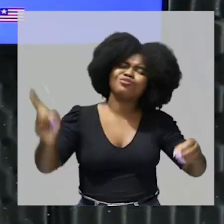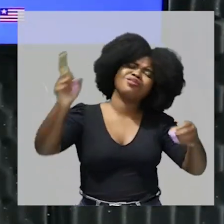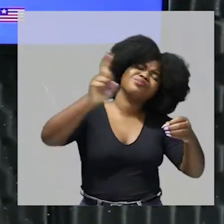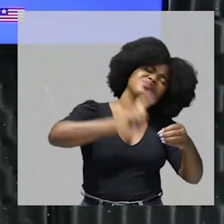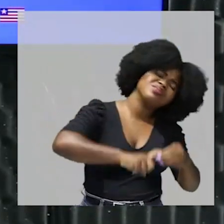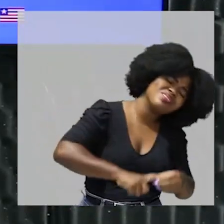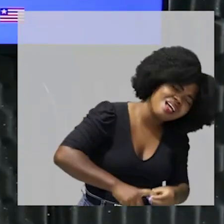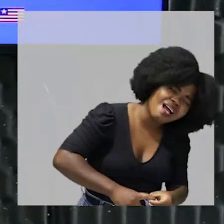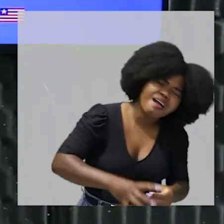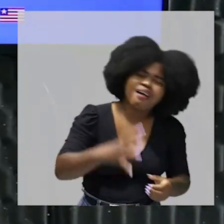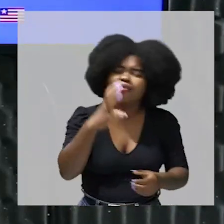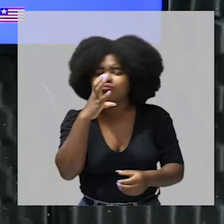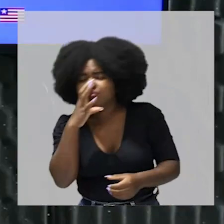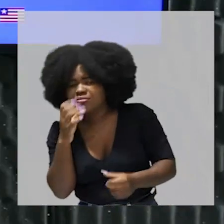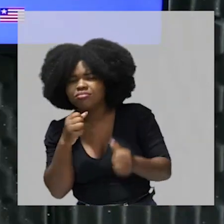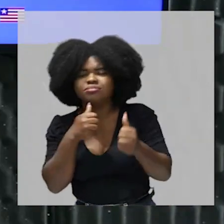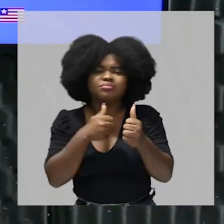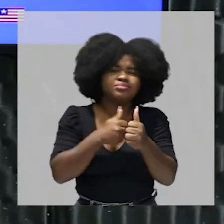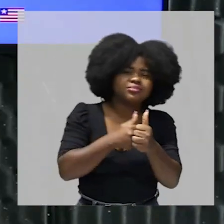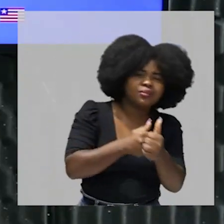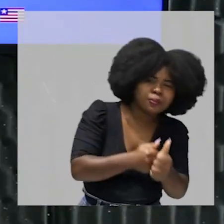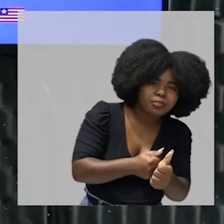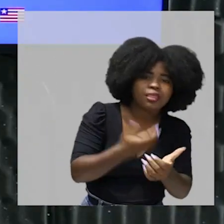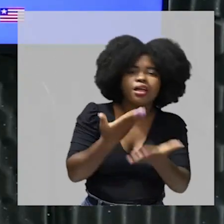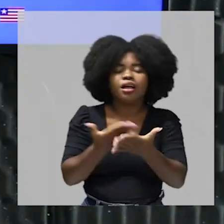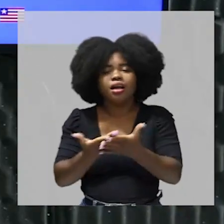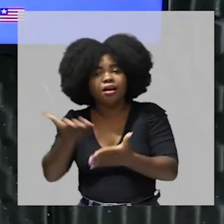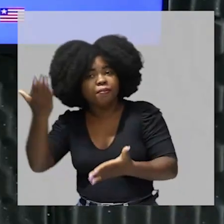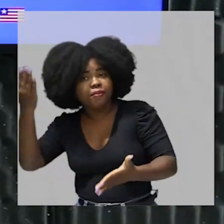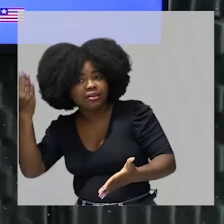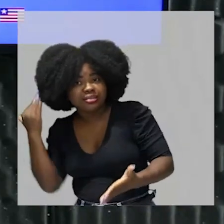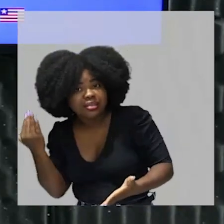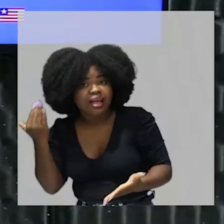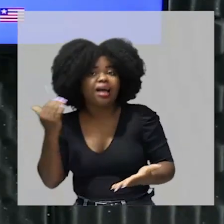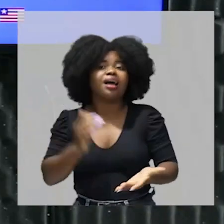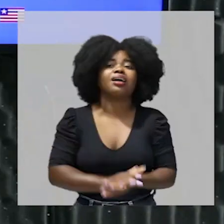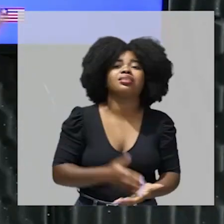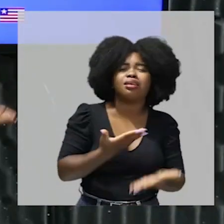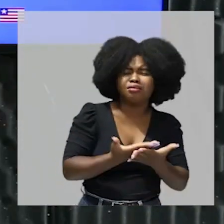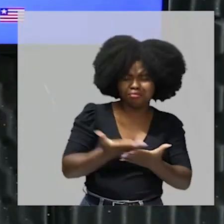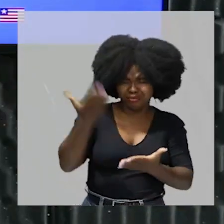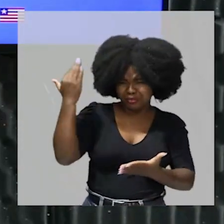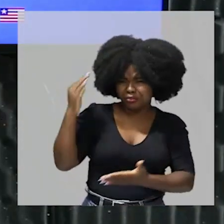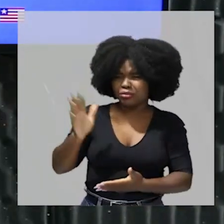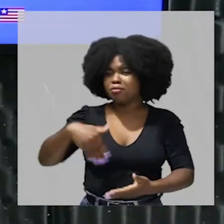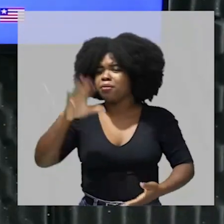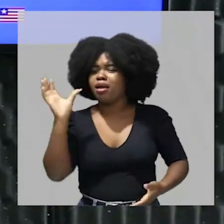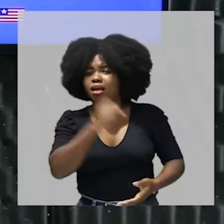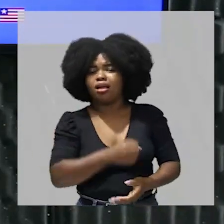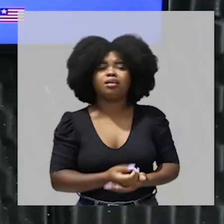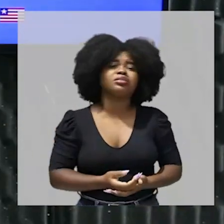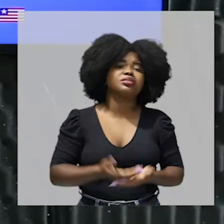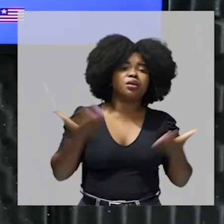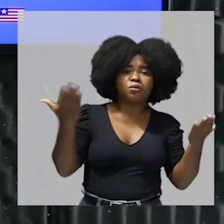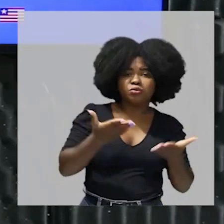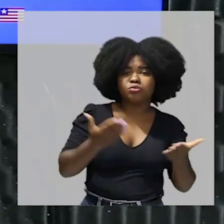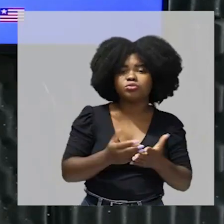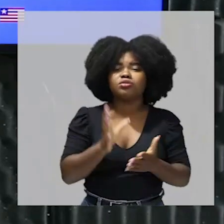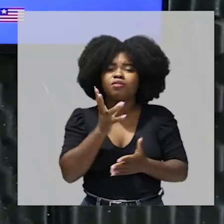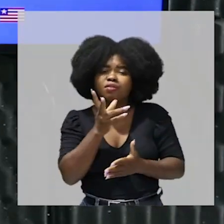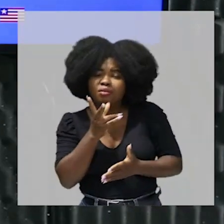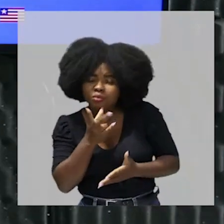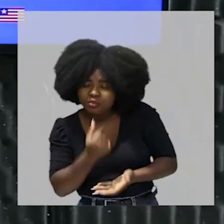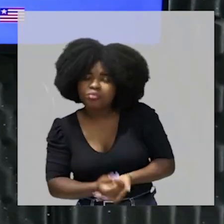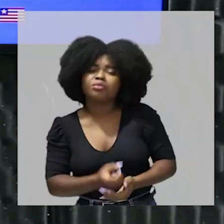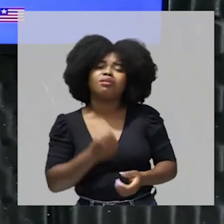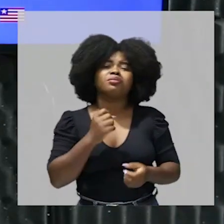olhar de novo a aula anterior a aula anterior foi um pouquinho mais rápida essa foi um pouquinho mais devagar a gente depende tanto